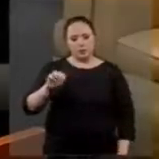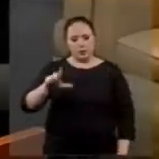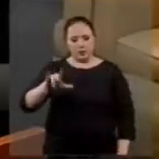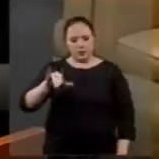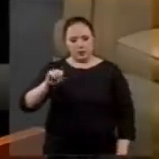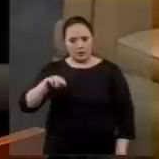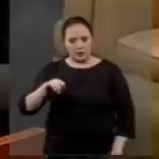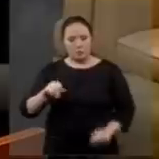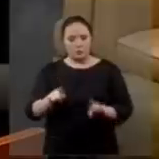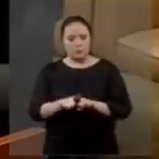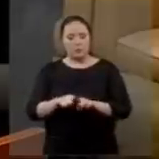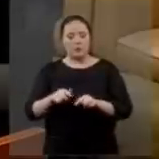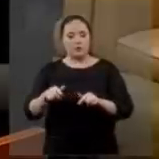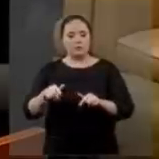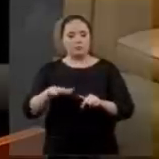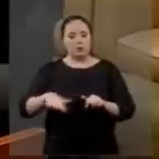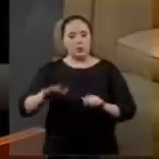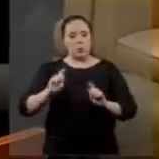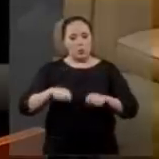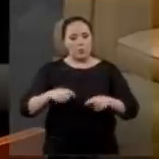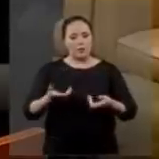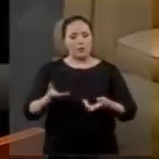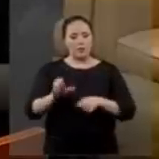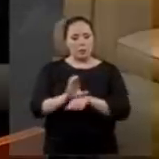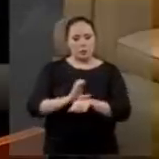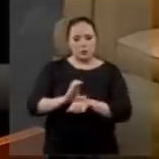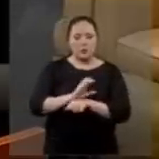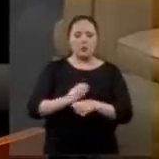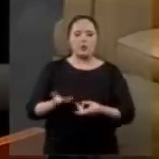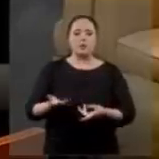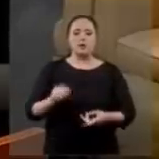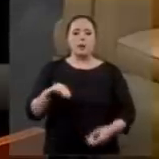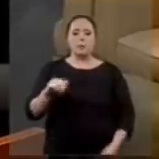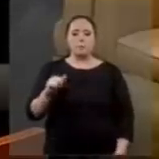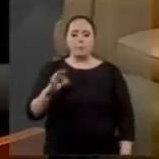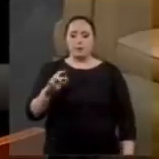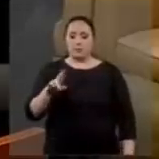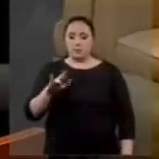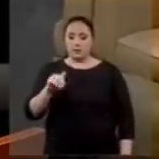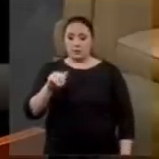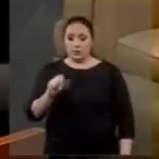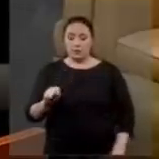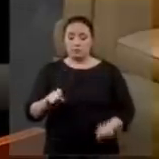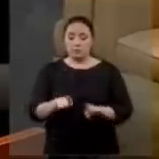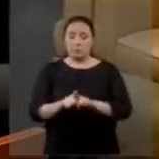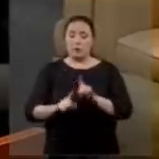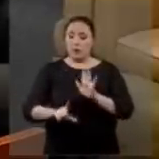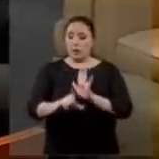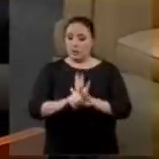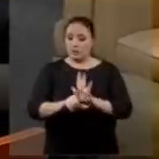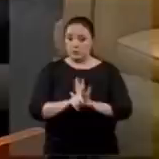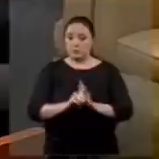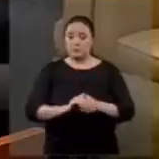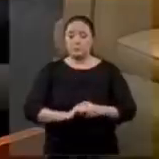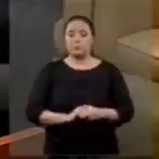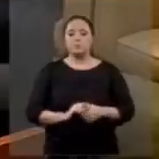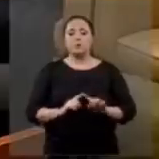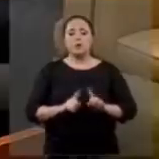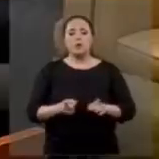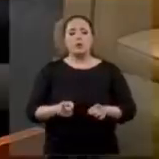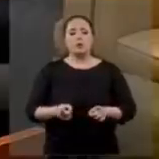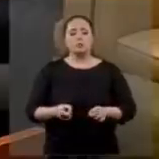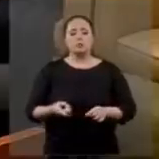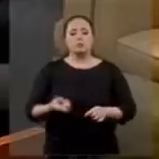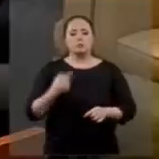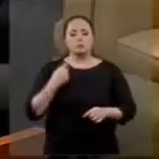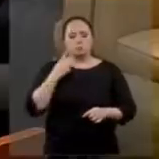de competências constitucionais, materiais e legislativas. O curioso é que, em geral, esse tema